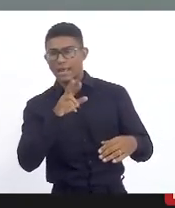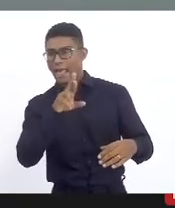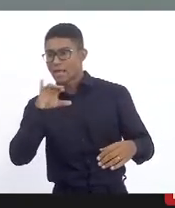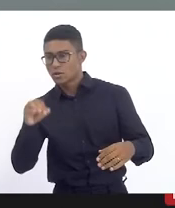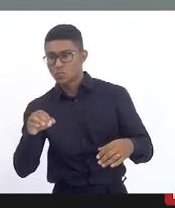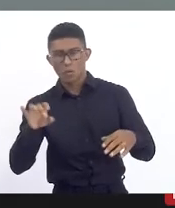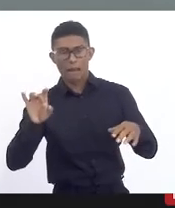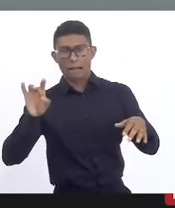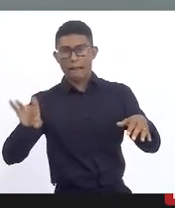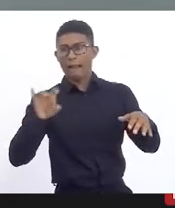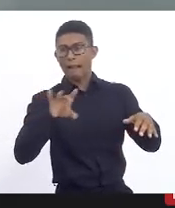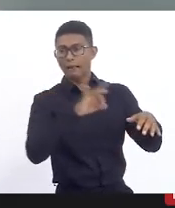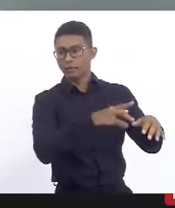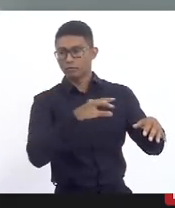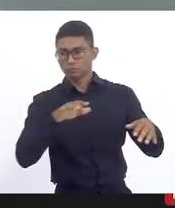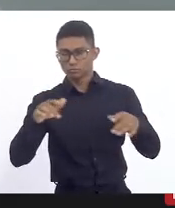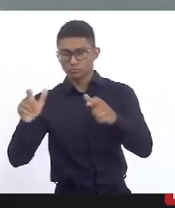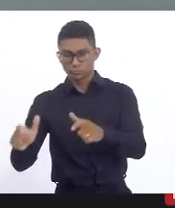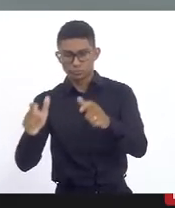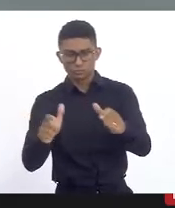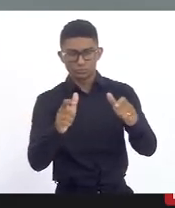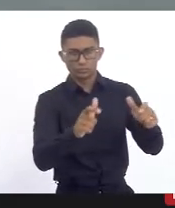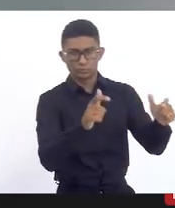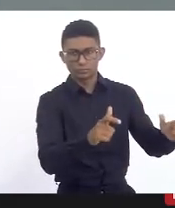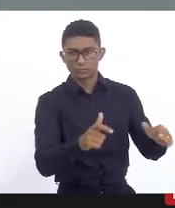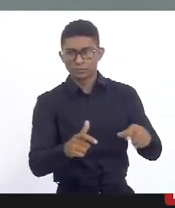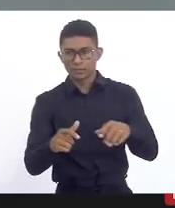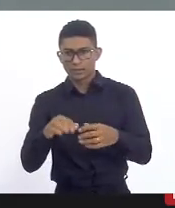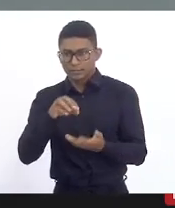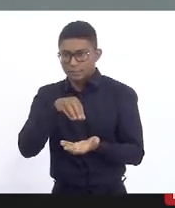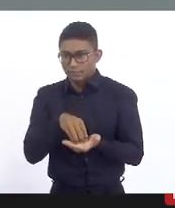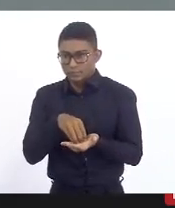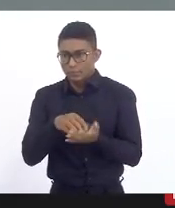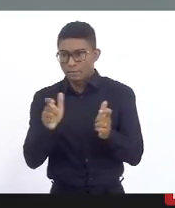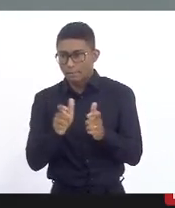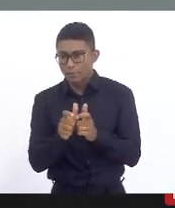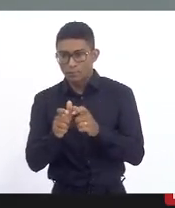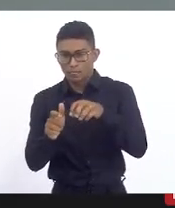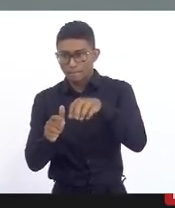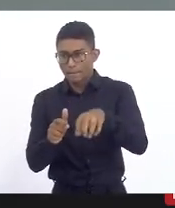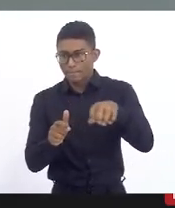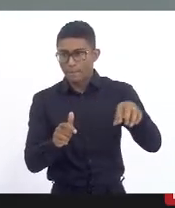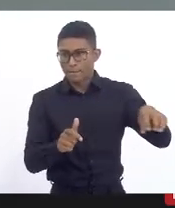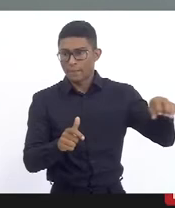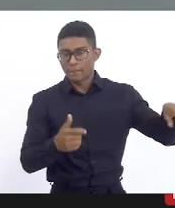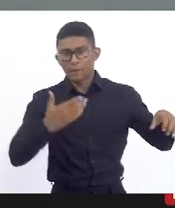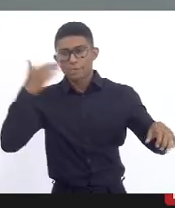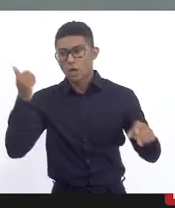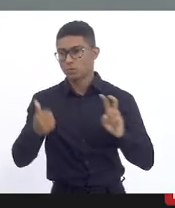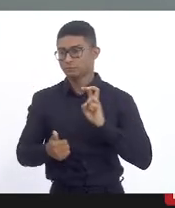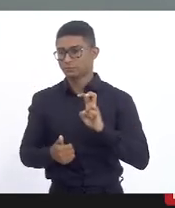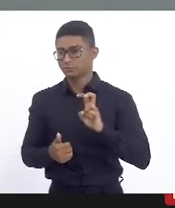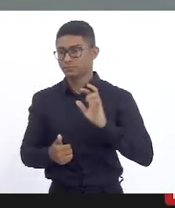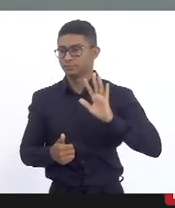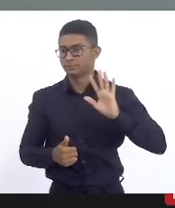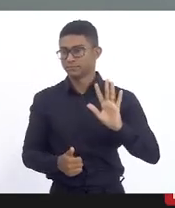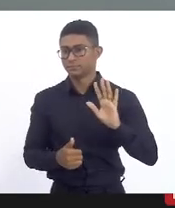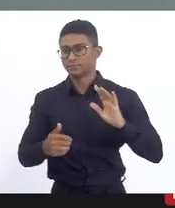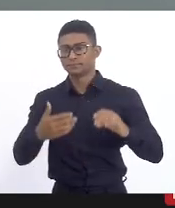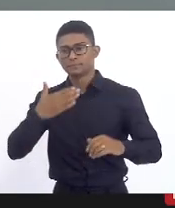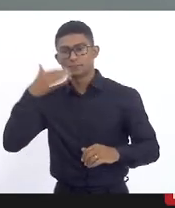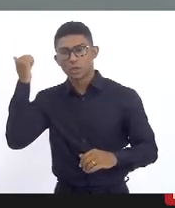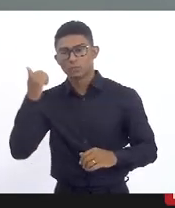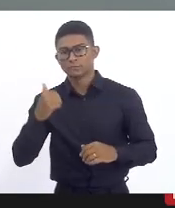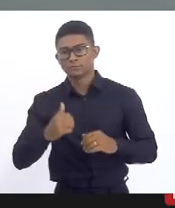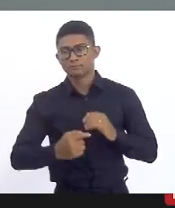no Rio Cabuçu e no Rio Ipiranga. E de qualquer. Esse é o primeiro ponto. Agora. É preferível o